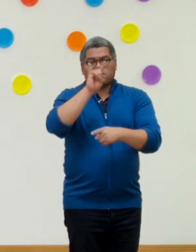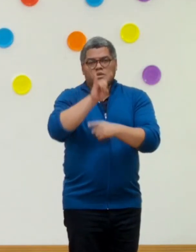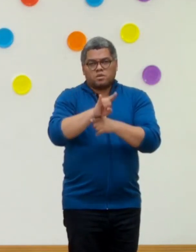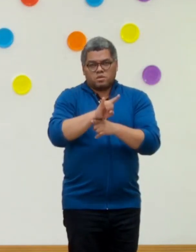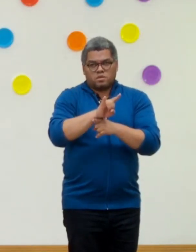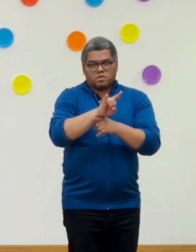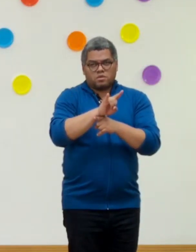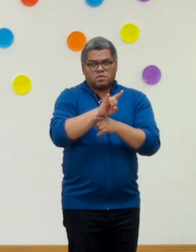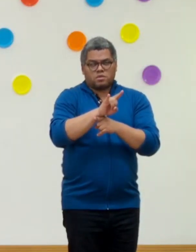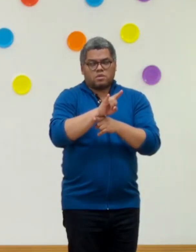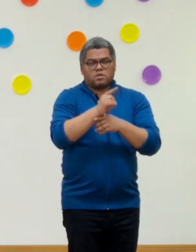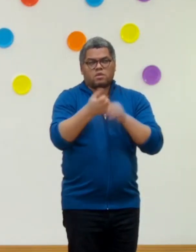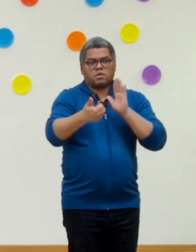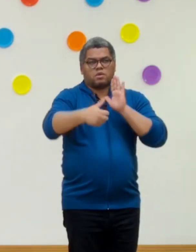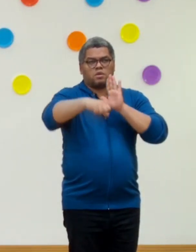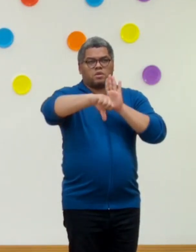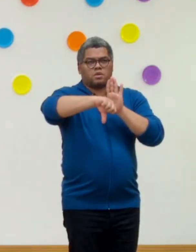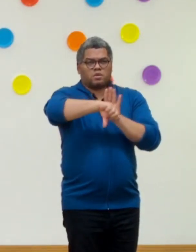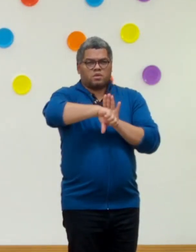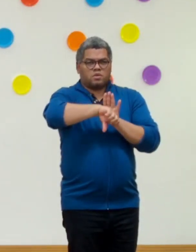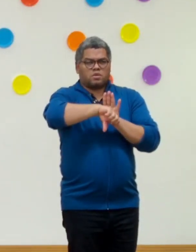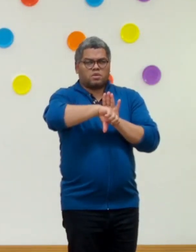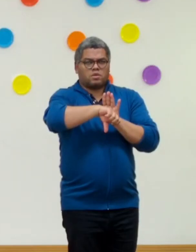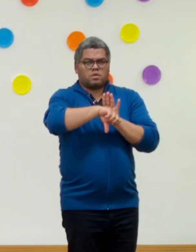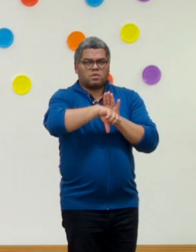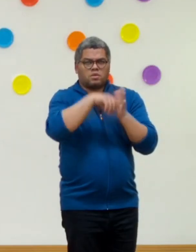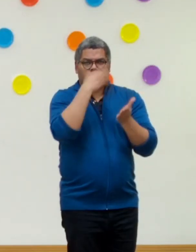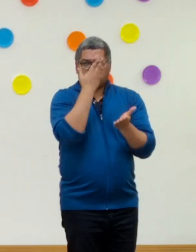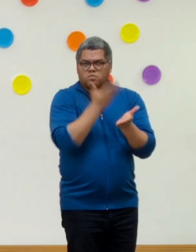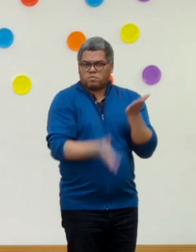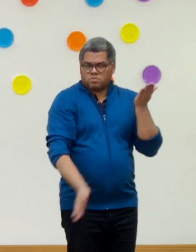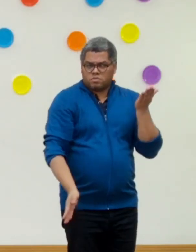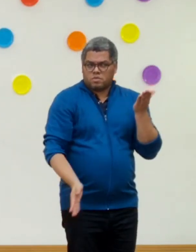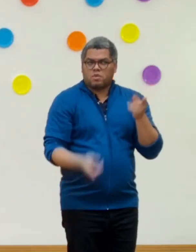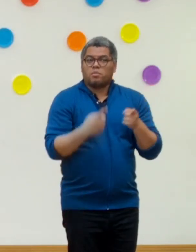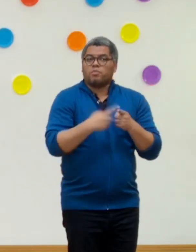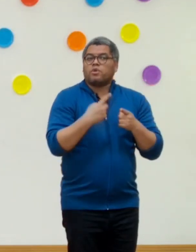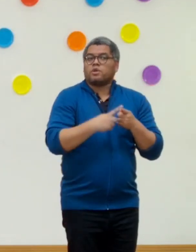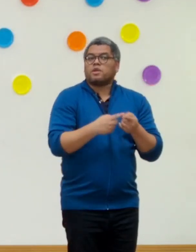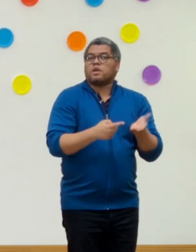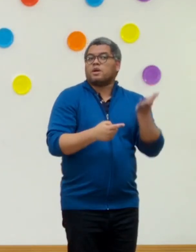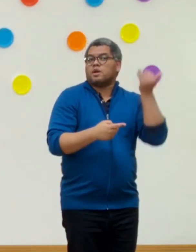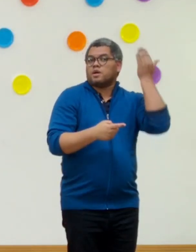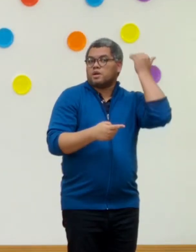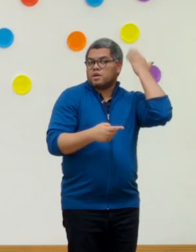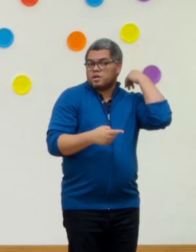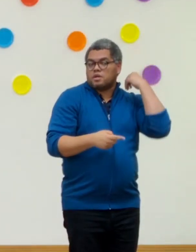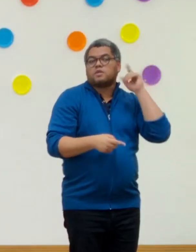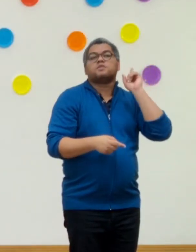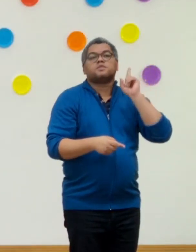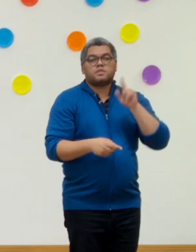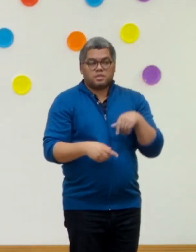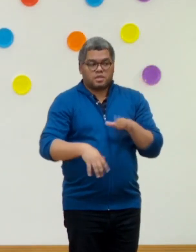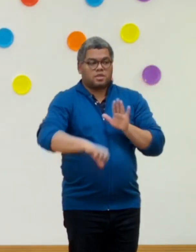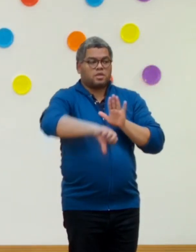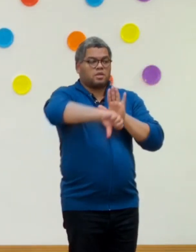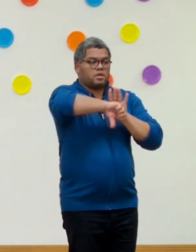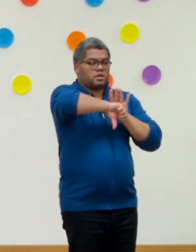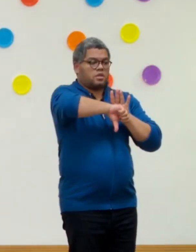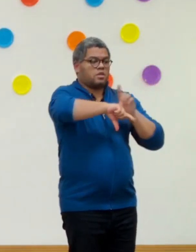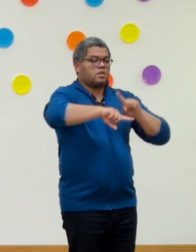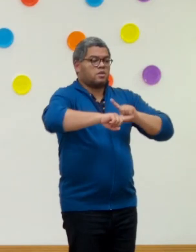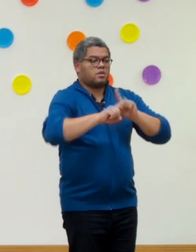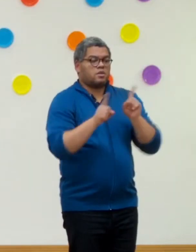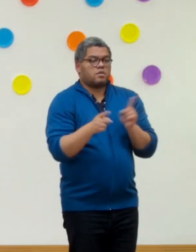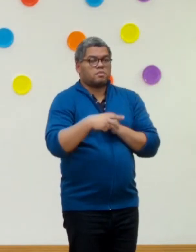lei que descriminalizou. Então, peraí, quer dizer que antes disso era crime? Era crime. Né? Então, em 2005 foi descriminalizado. E sabe qual